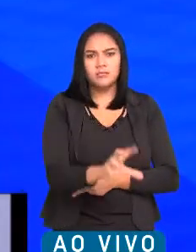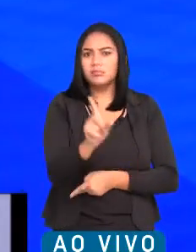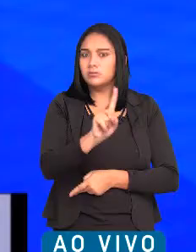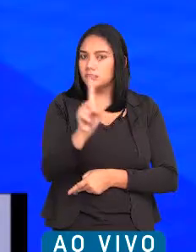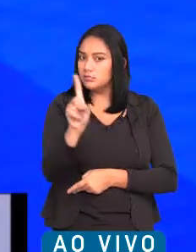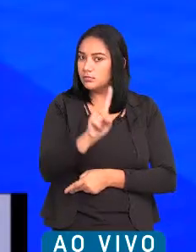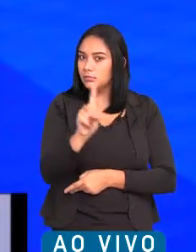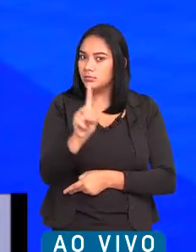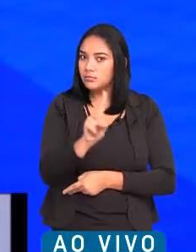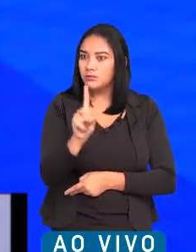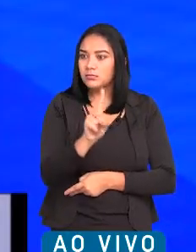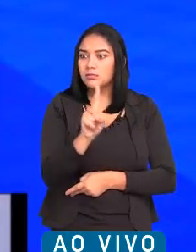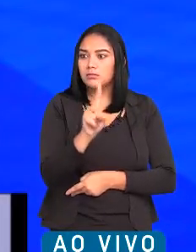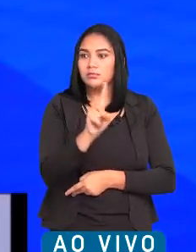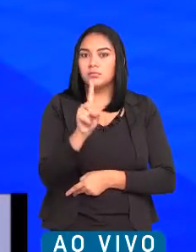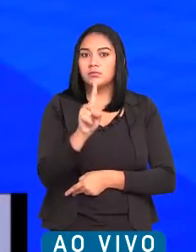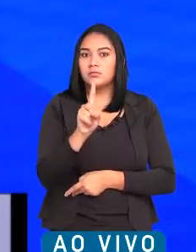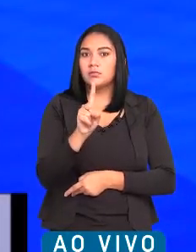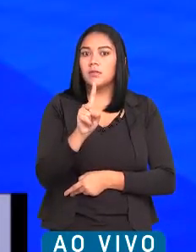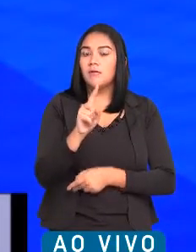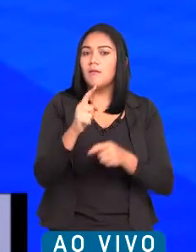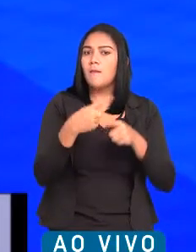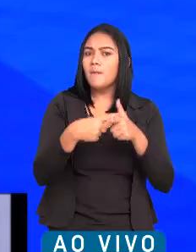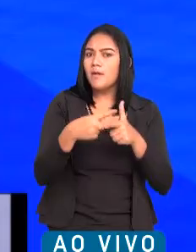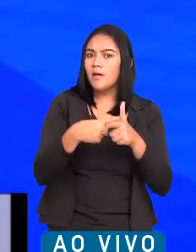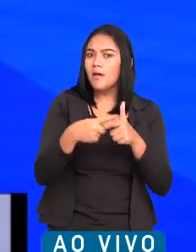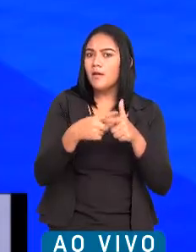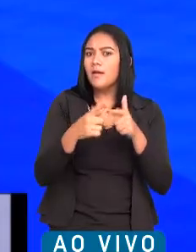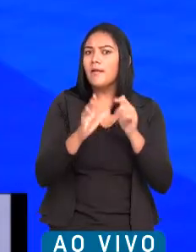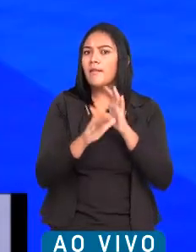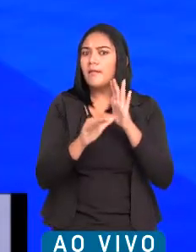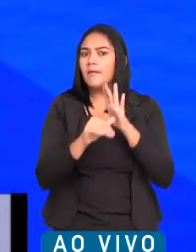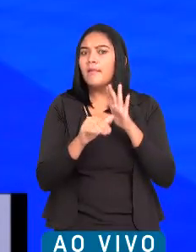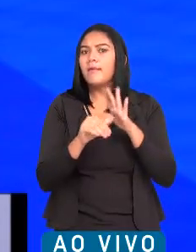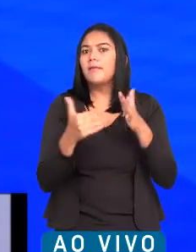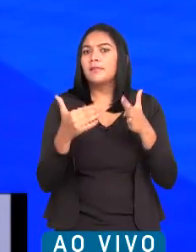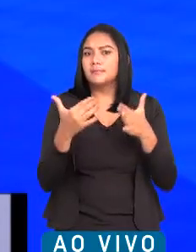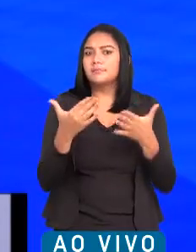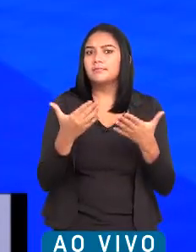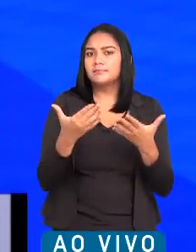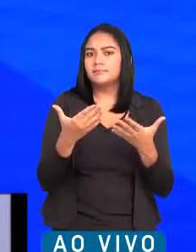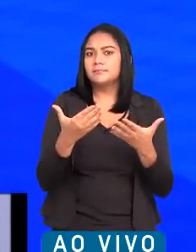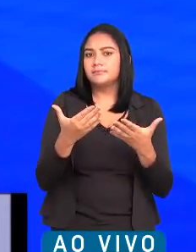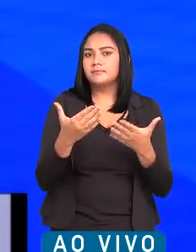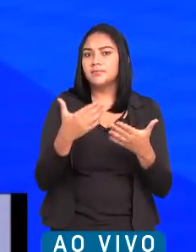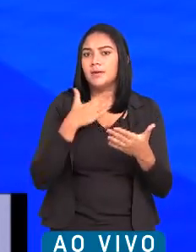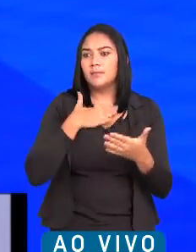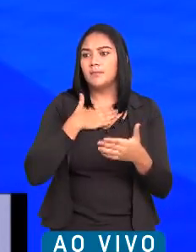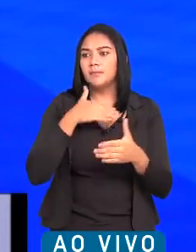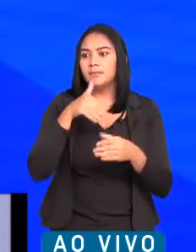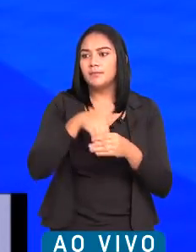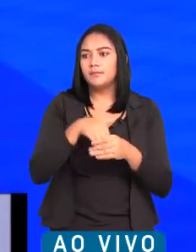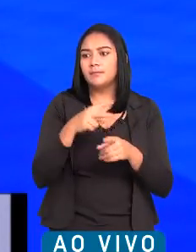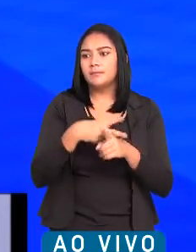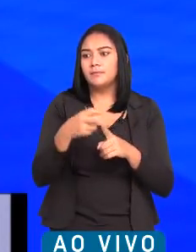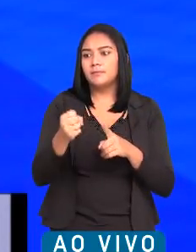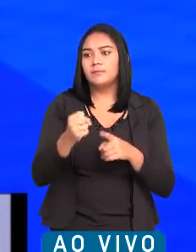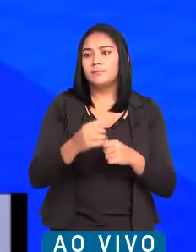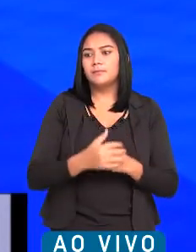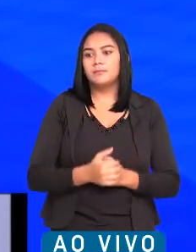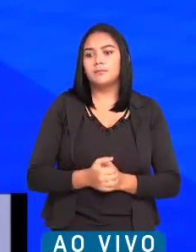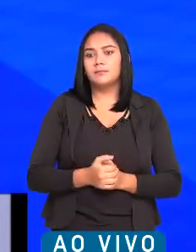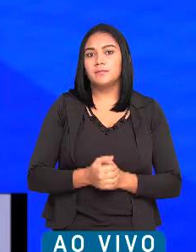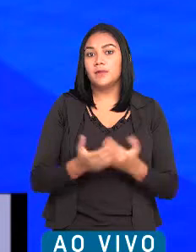democracia que me tomaram a eleição. Agora estou mais precavido. Eu agora estou com um time que